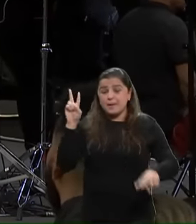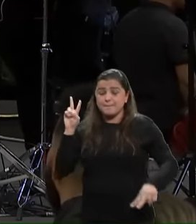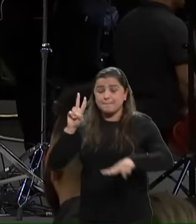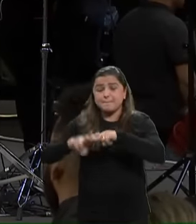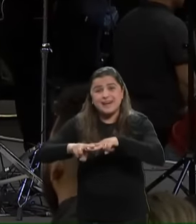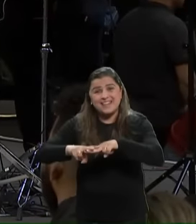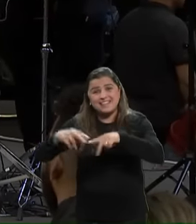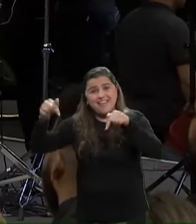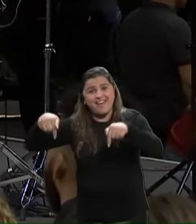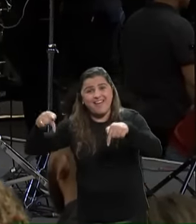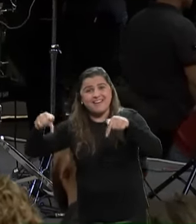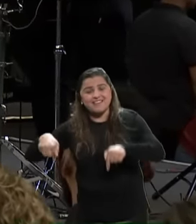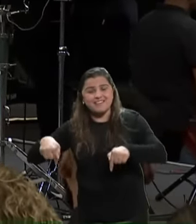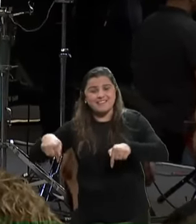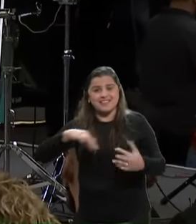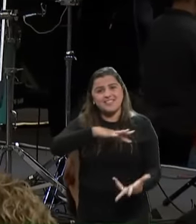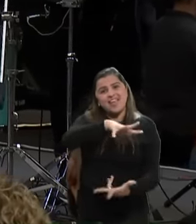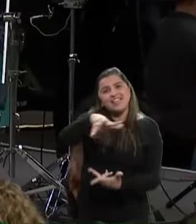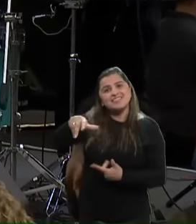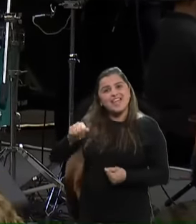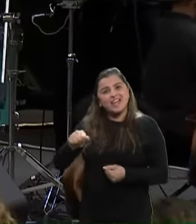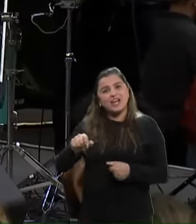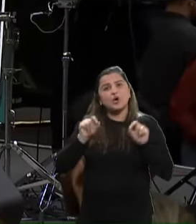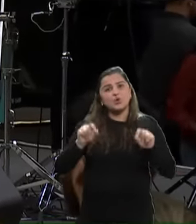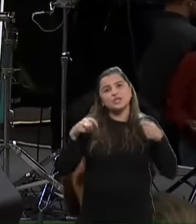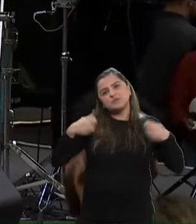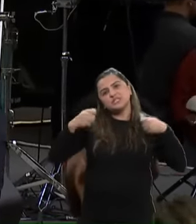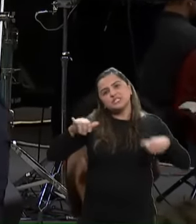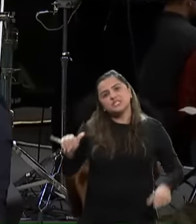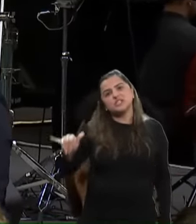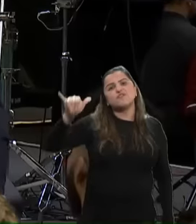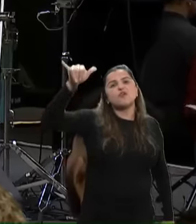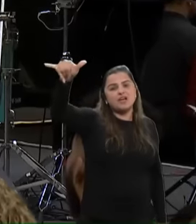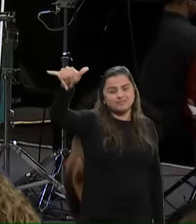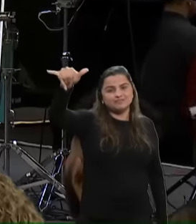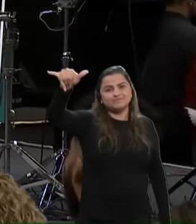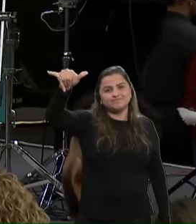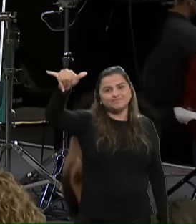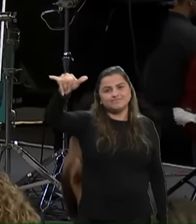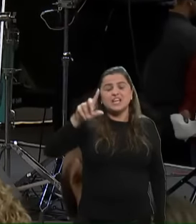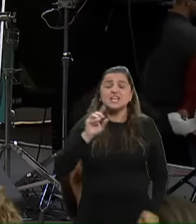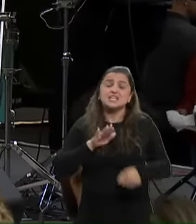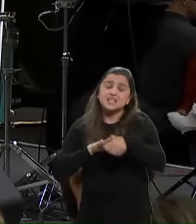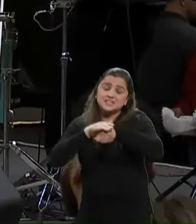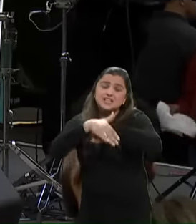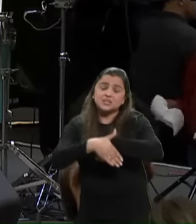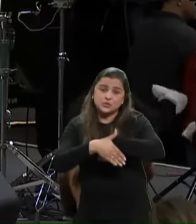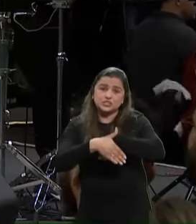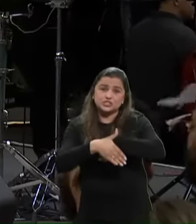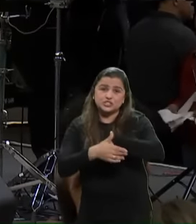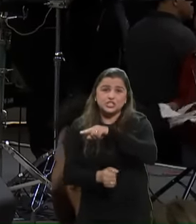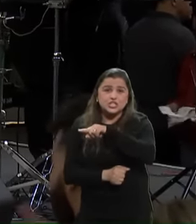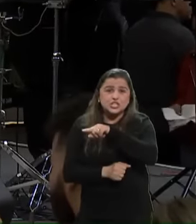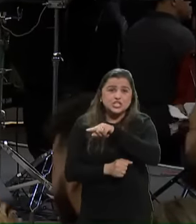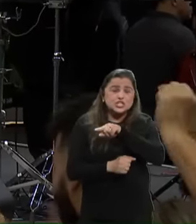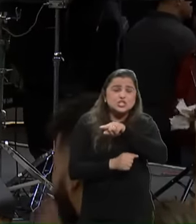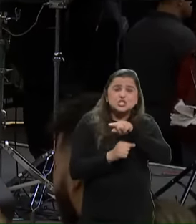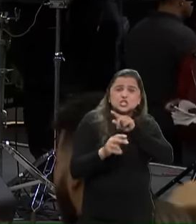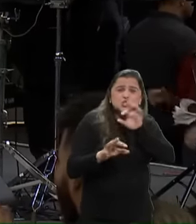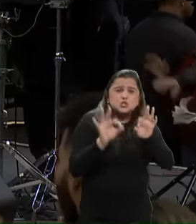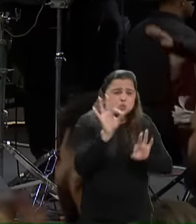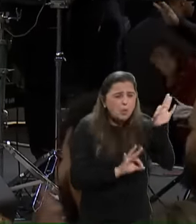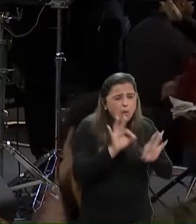o que foi feito para voar no céu. Esta noite, todo laço vai